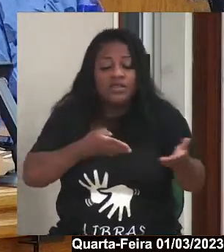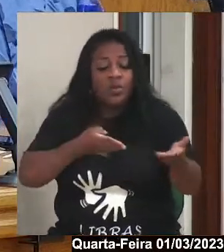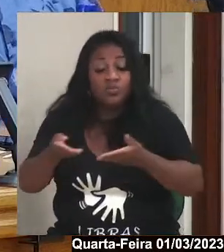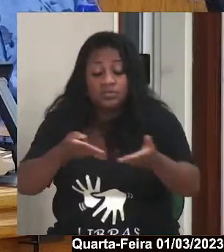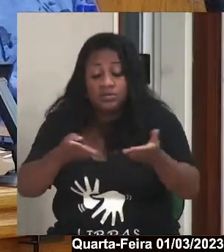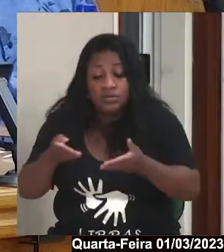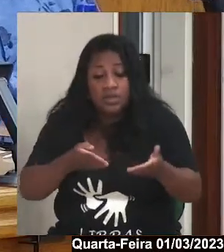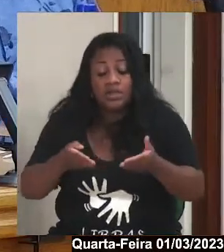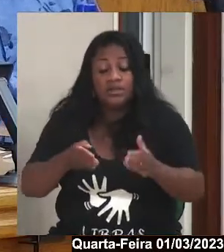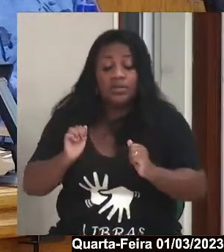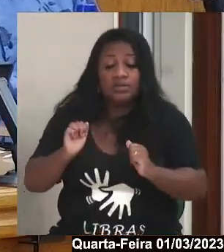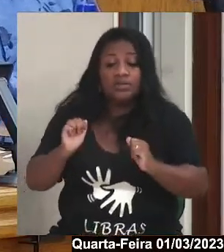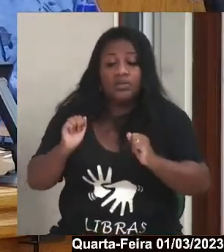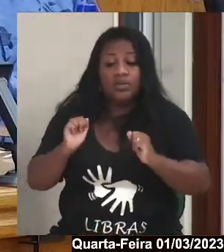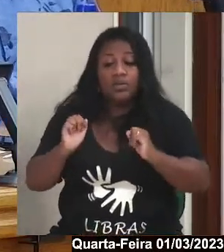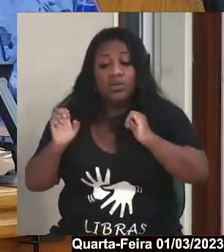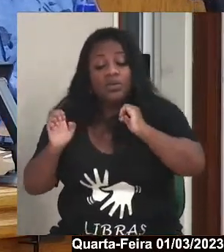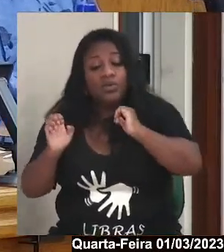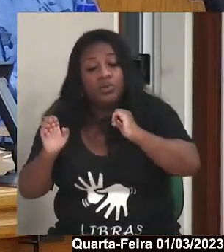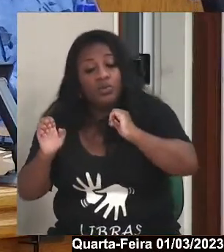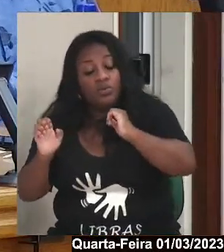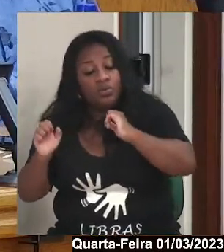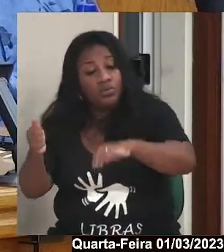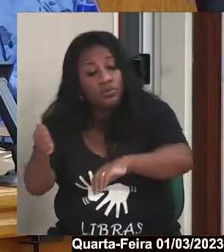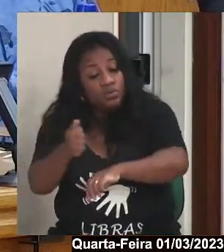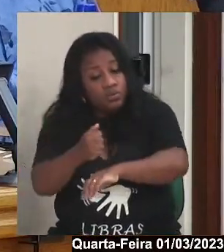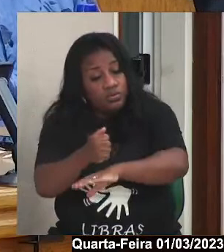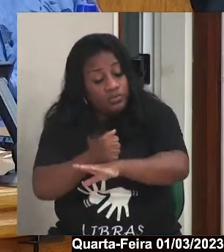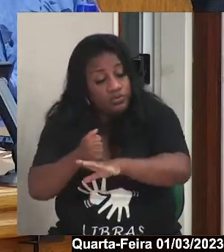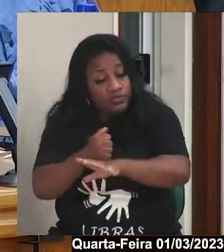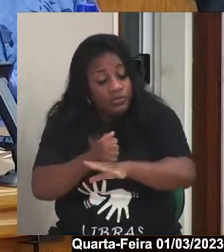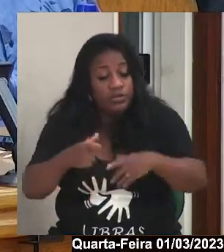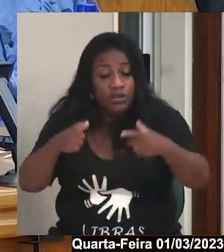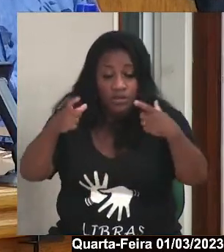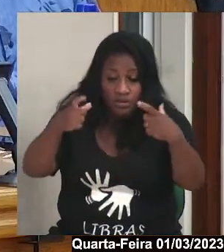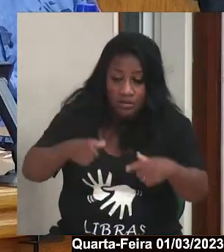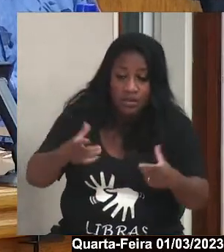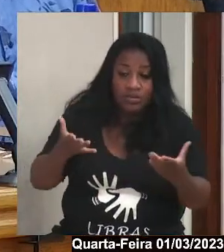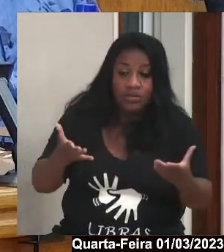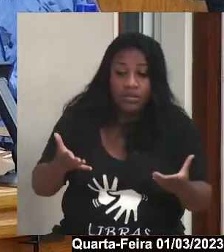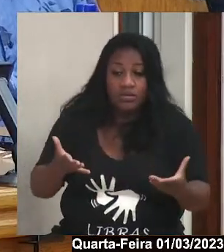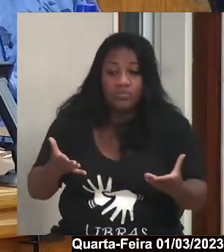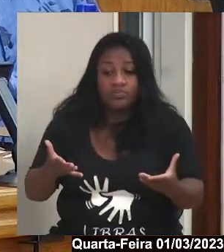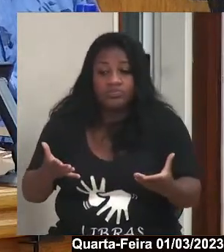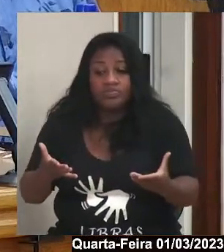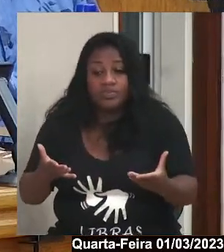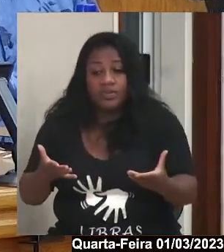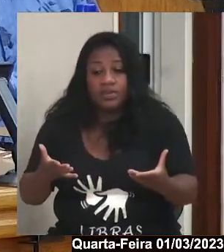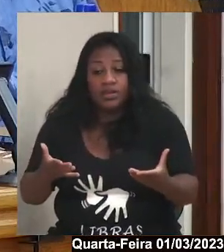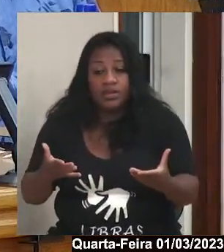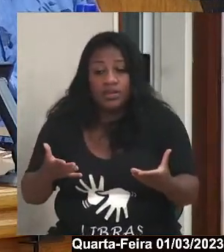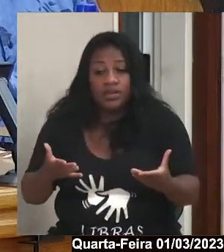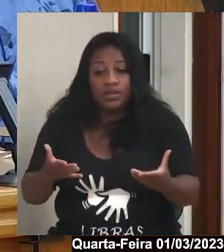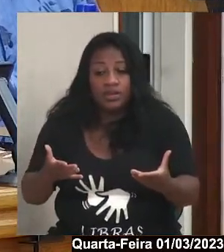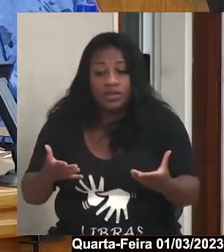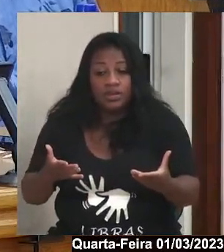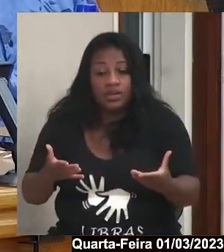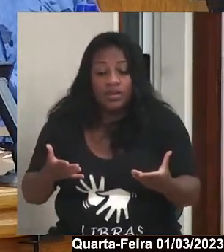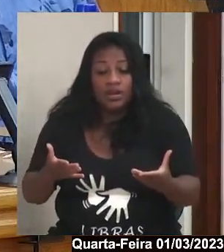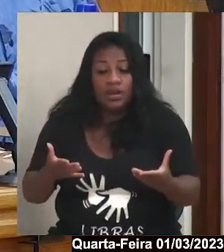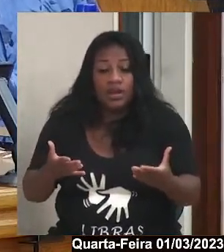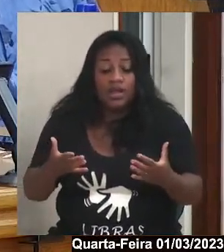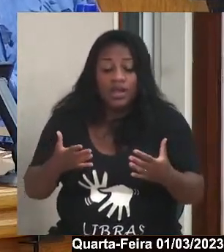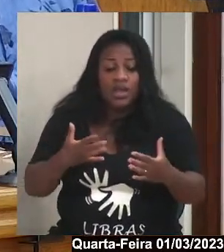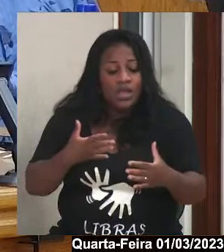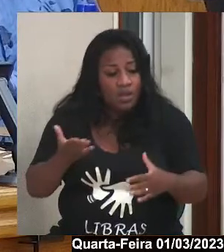corajosa e louvável. É assim que se modifica, é assim que se acerta as coisas públicas. Eu